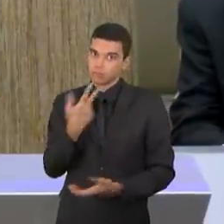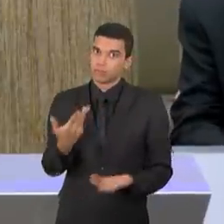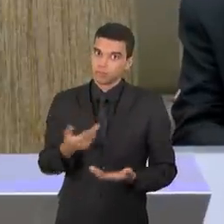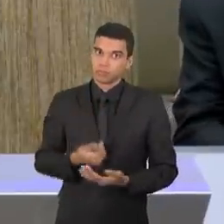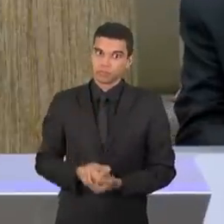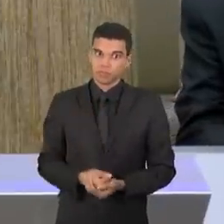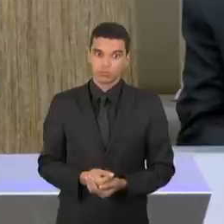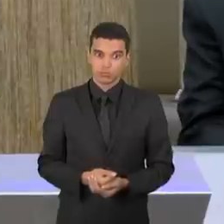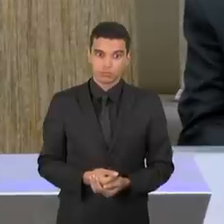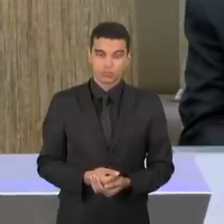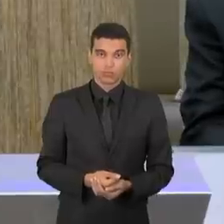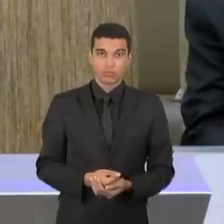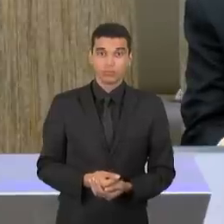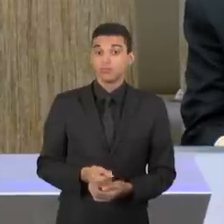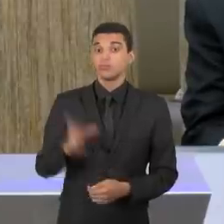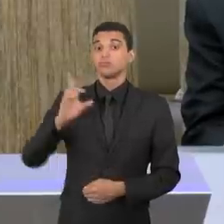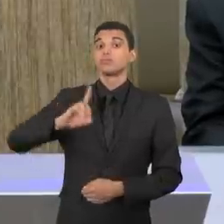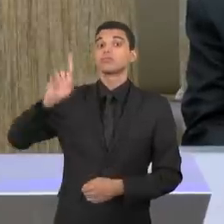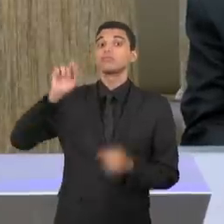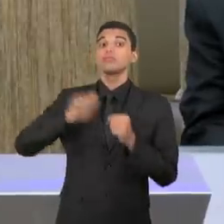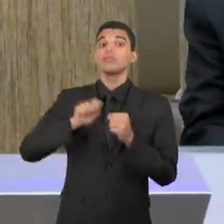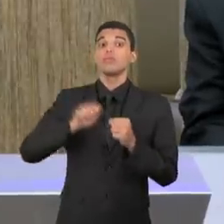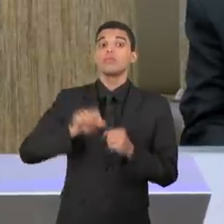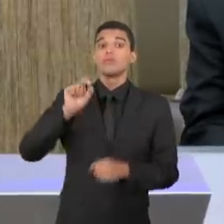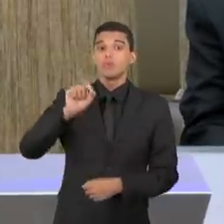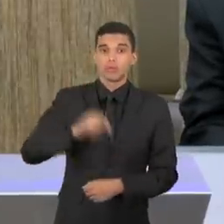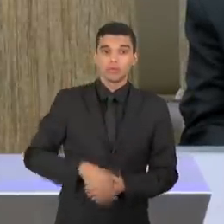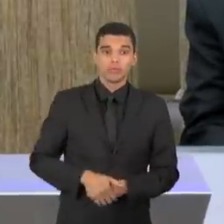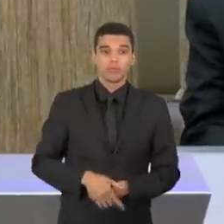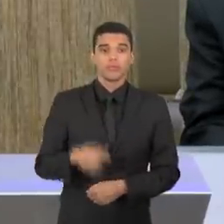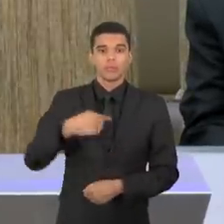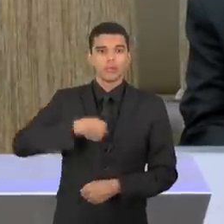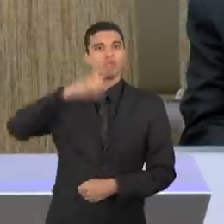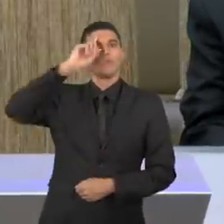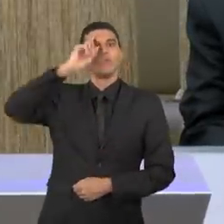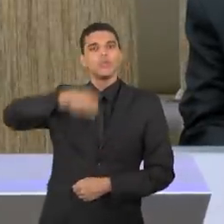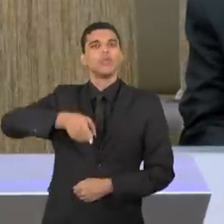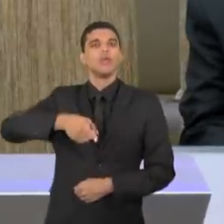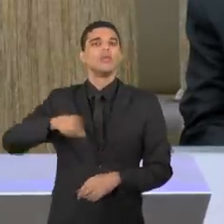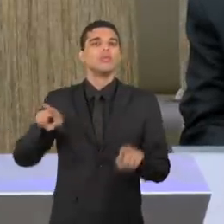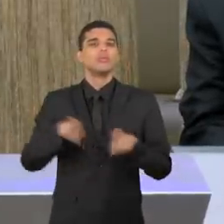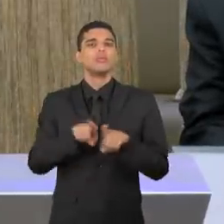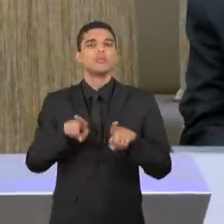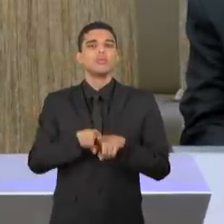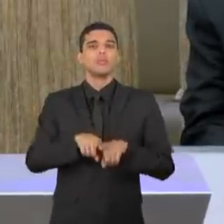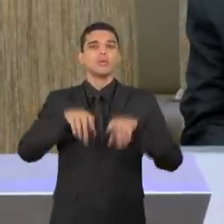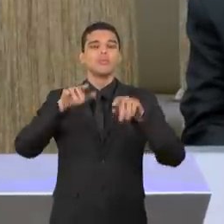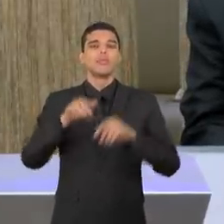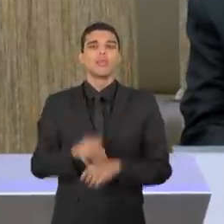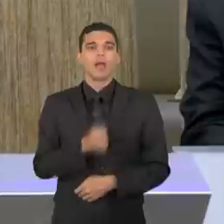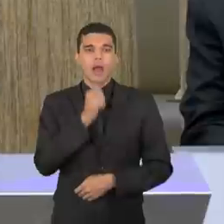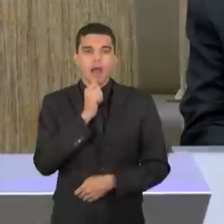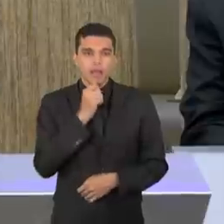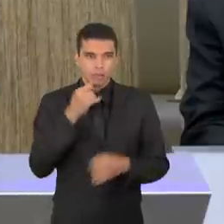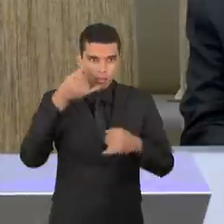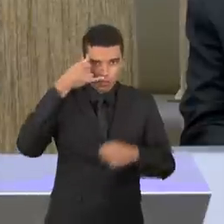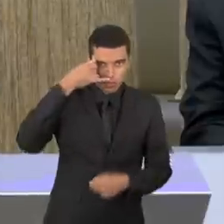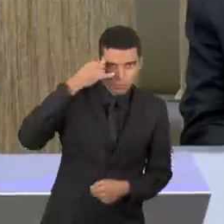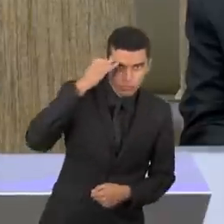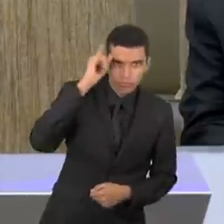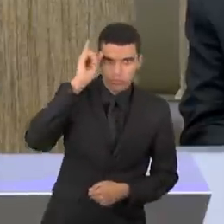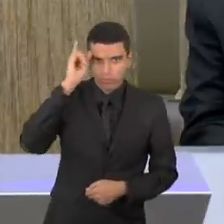o 20, olha o que diz assim: como geme o gado, as manadas de vacas estão confusas, porque não há